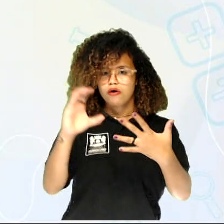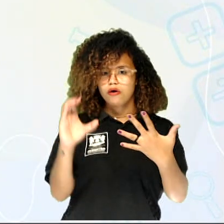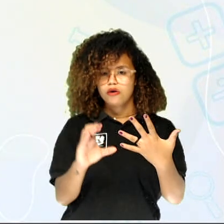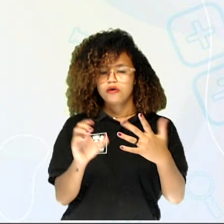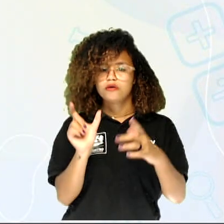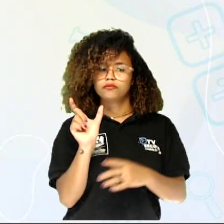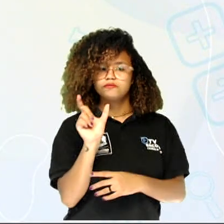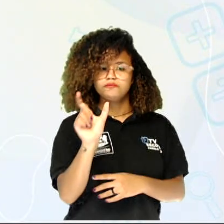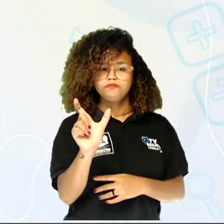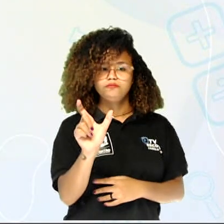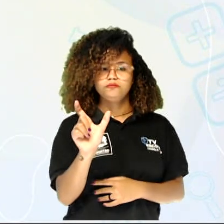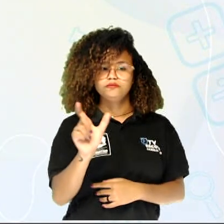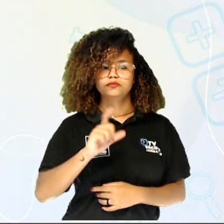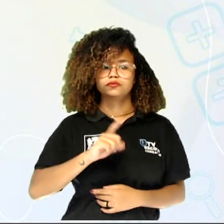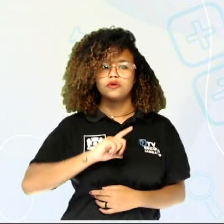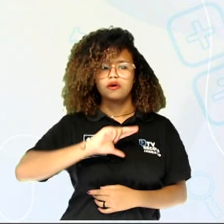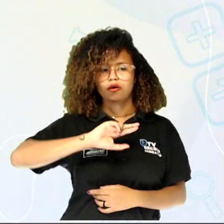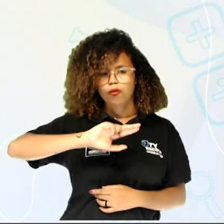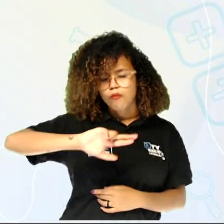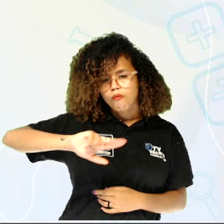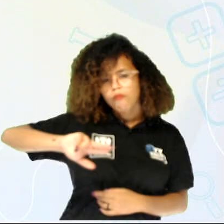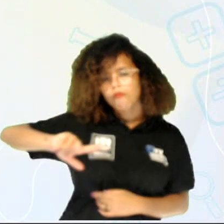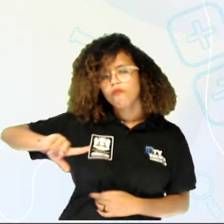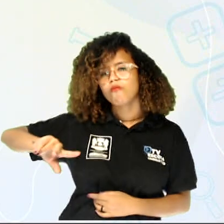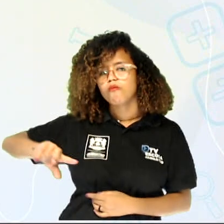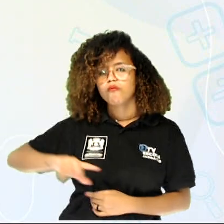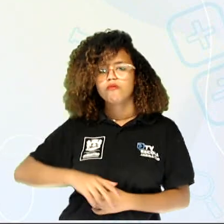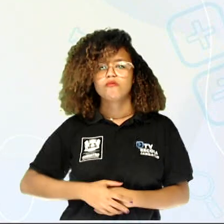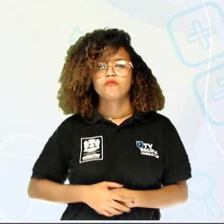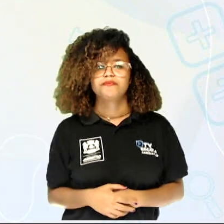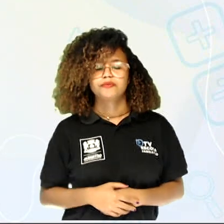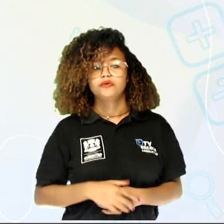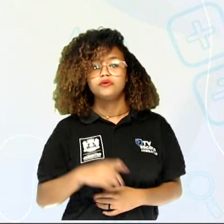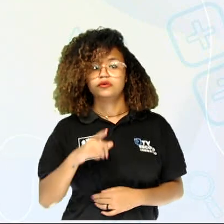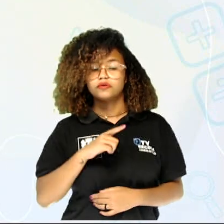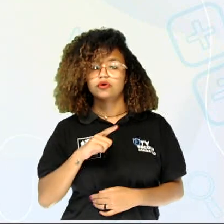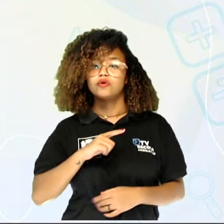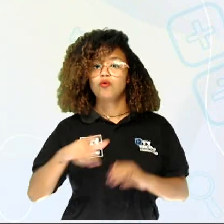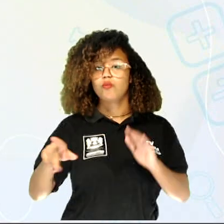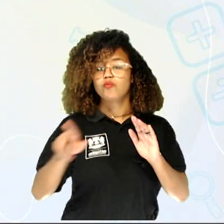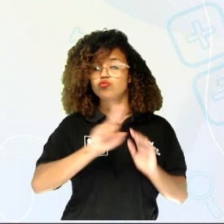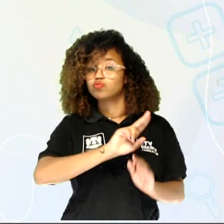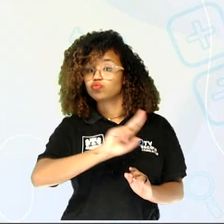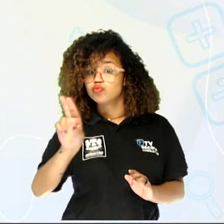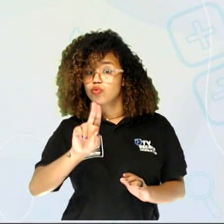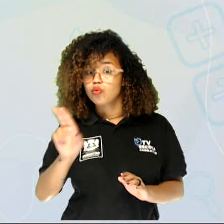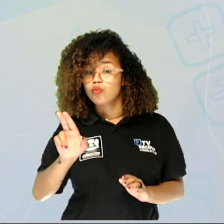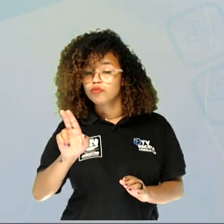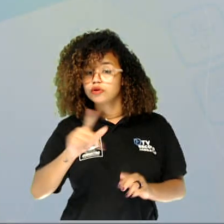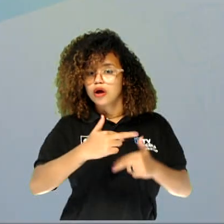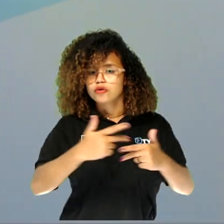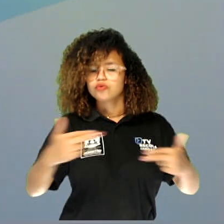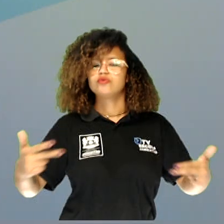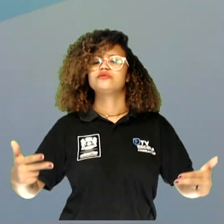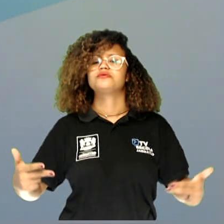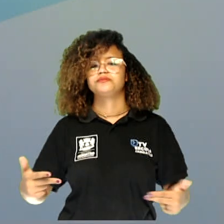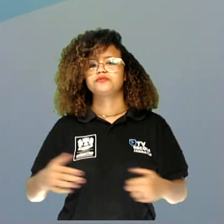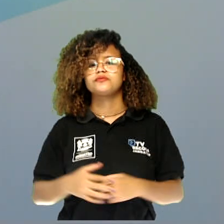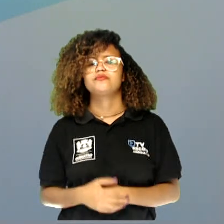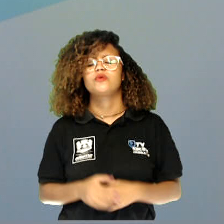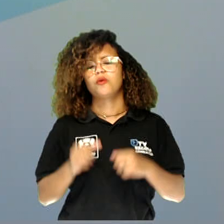palavra variável com a qual se denomina os seres em geral. Então, pode